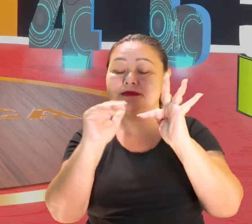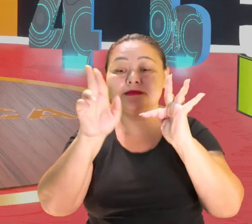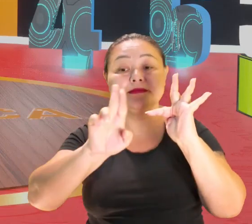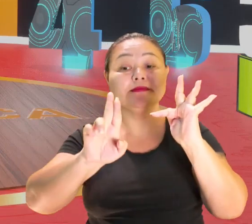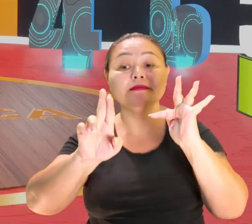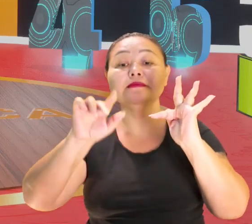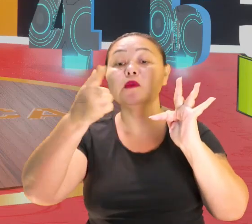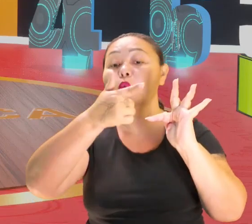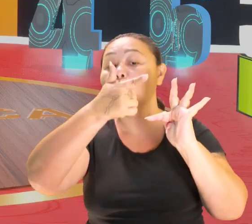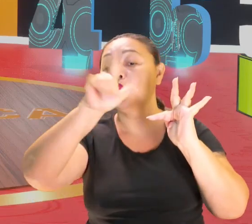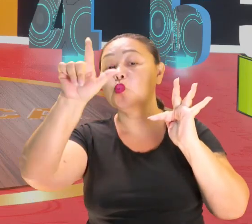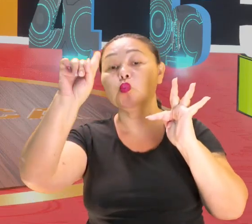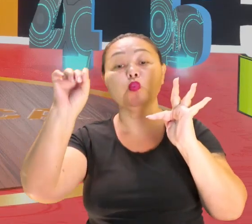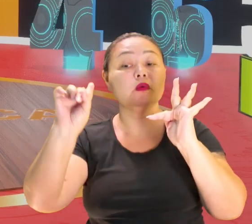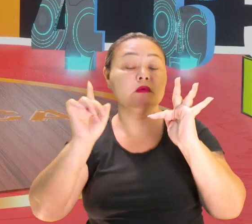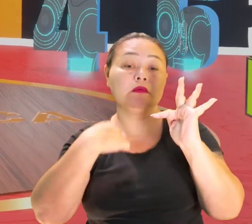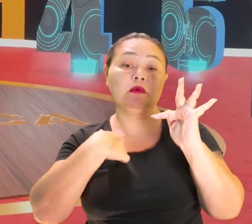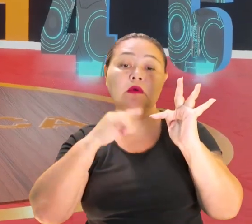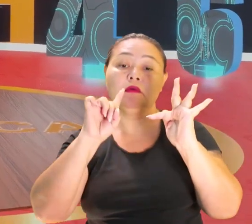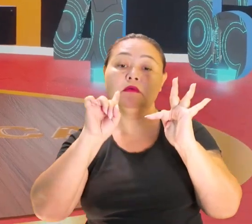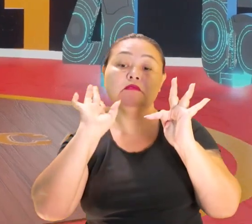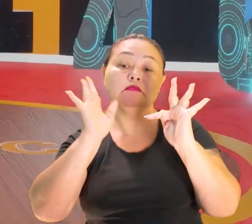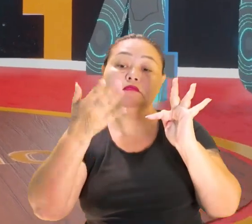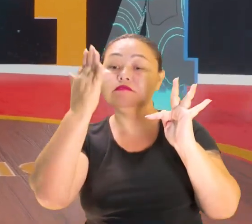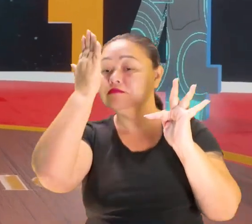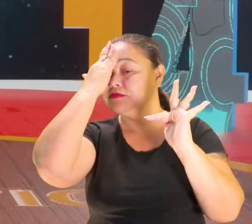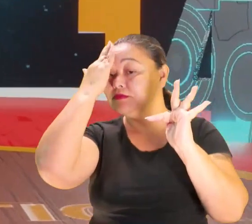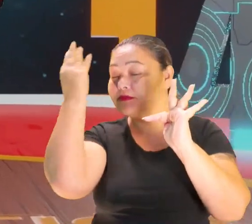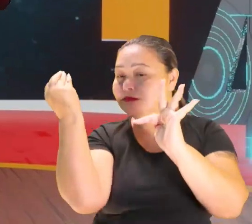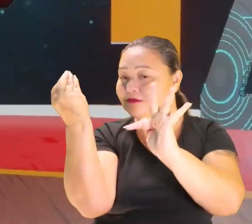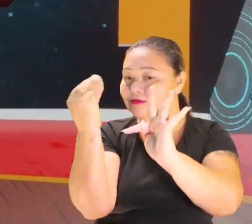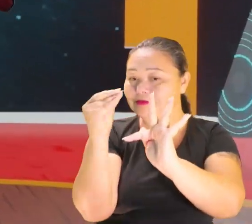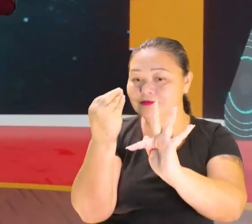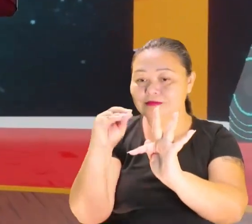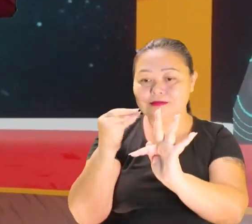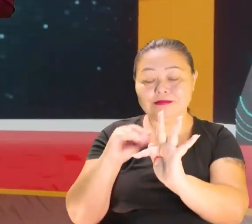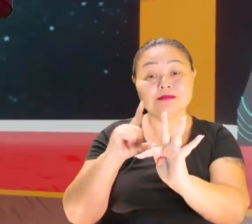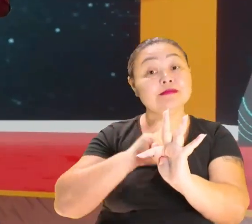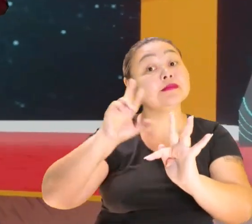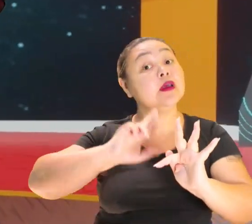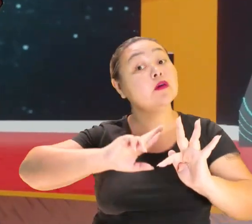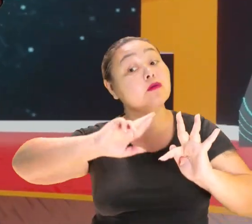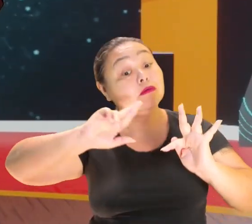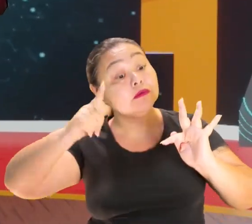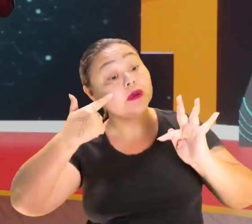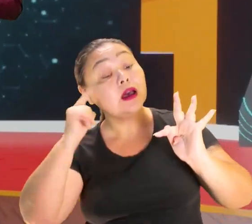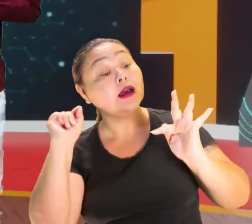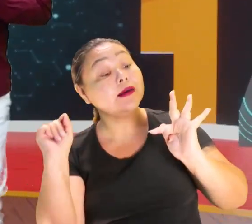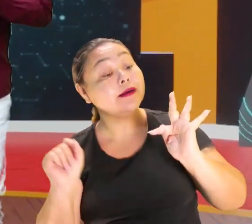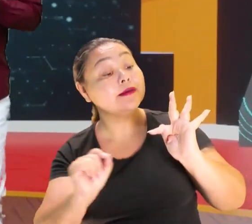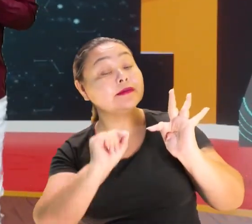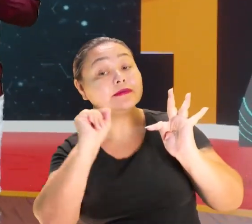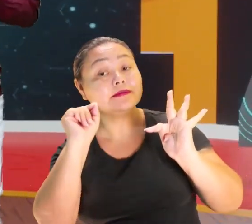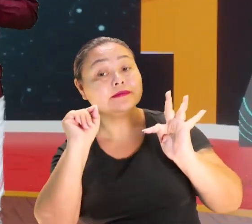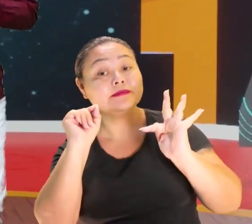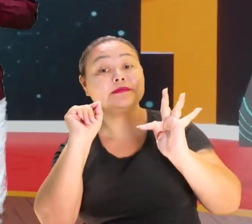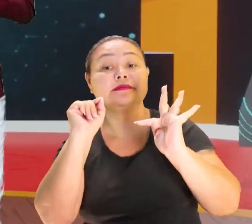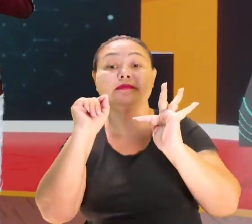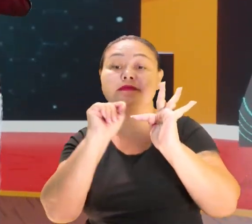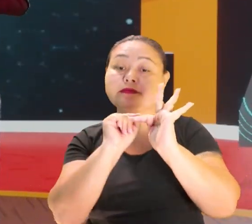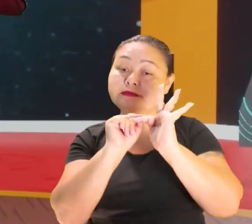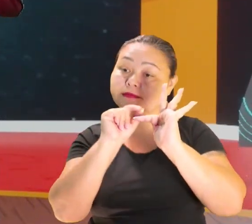usar nenhum outro artifício a não ser o que nós já sabíamos. A única diferença é que, quando for uma